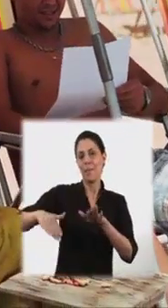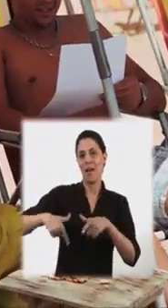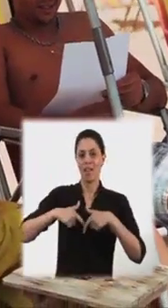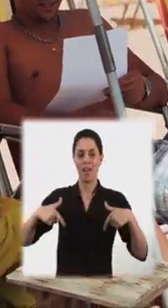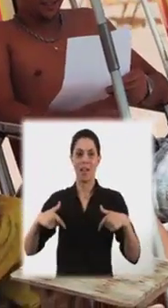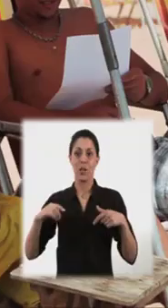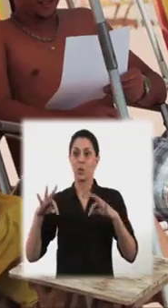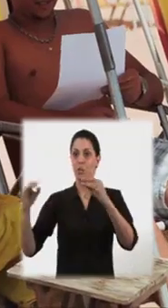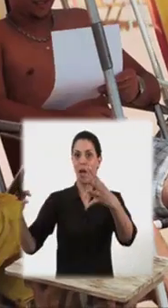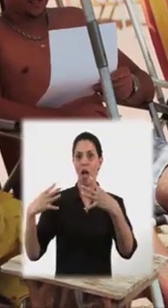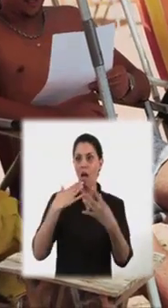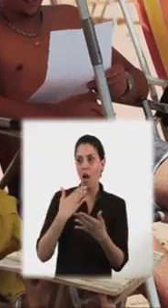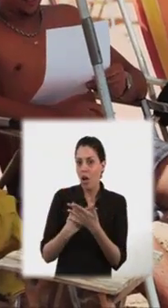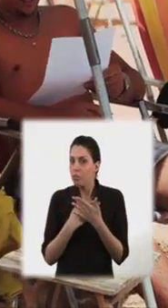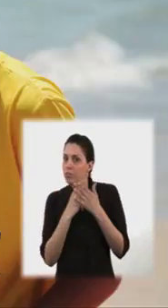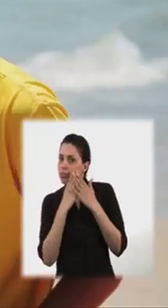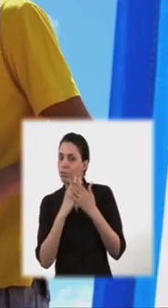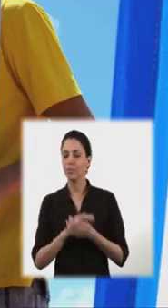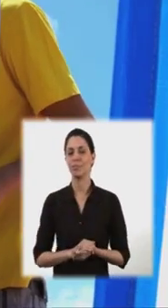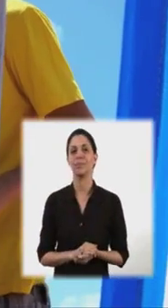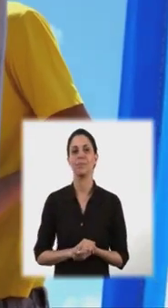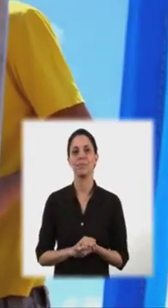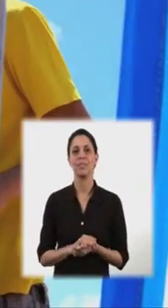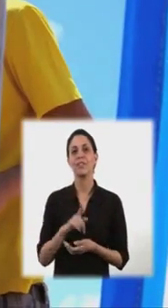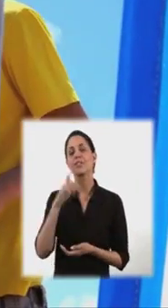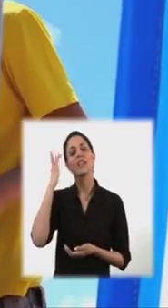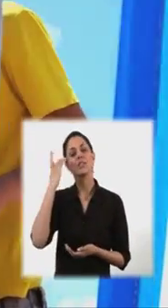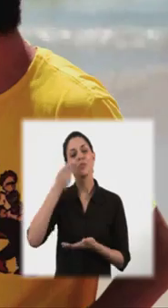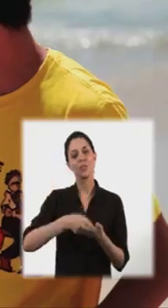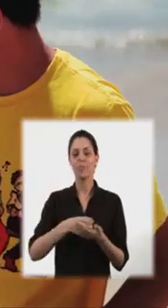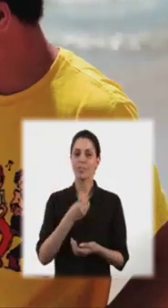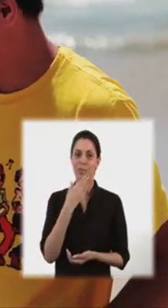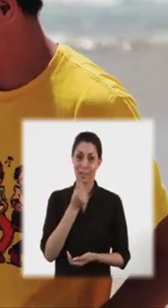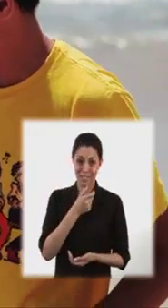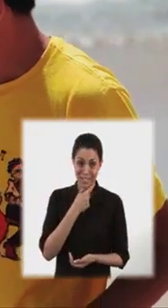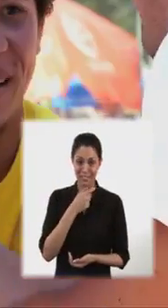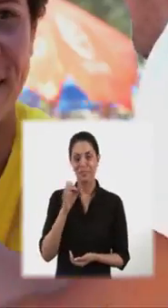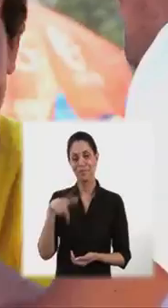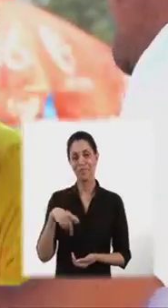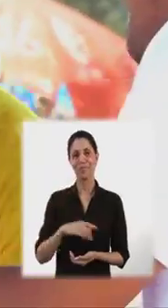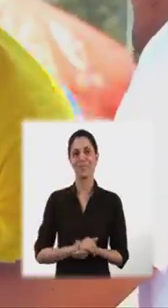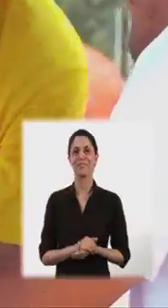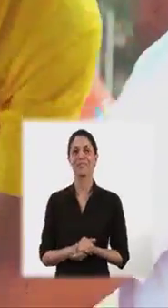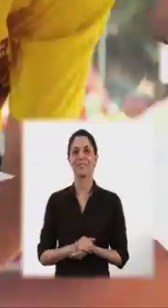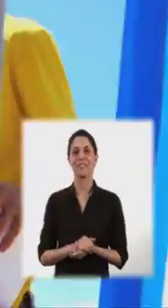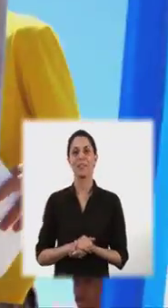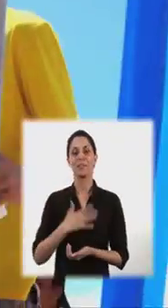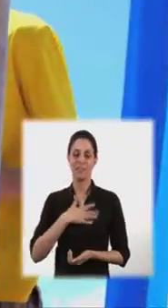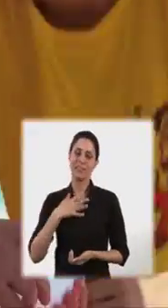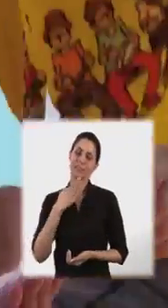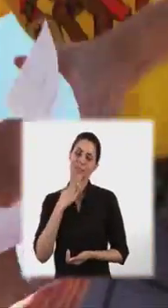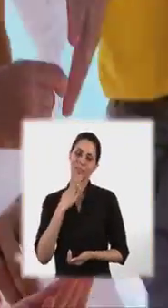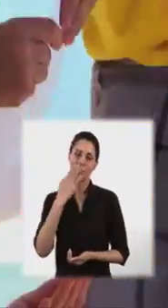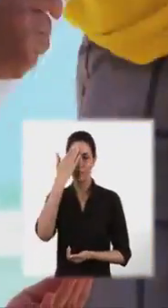e ser aquele esparro todo. Né? E aí, o que é que você achou do texto? Tá bom. Engraçado. É. Mas então. Muito